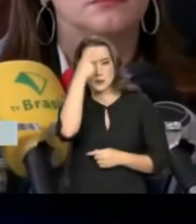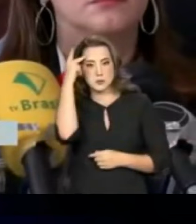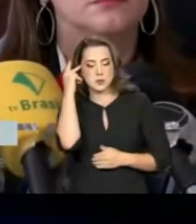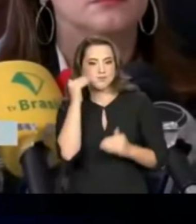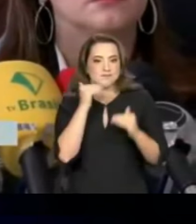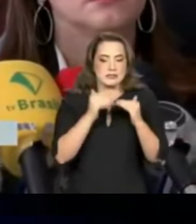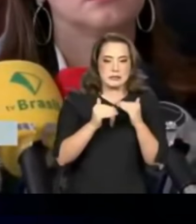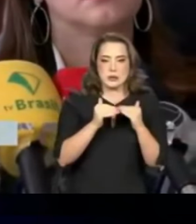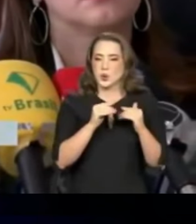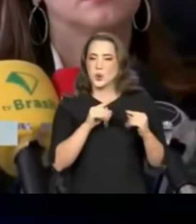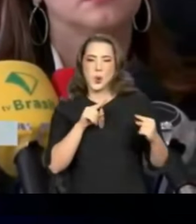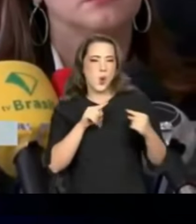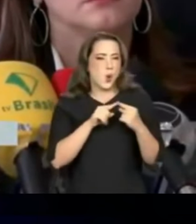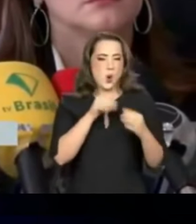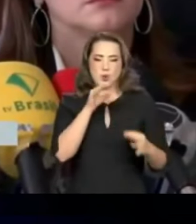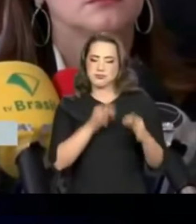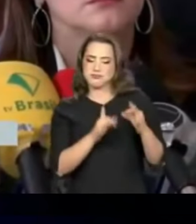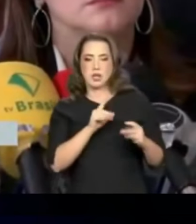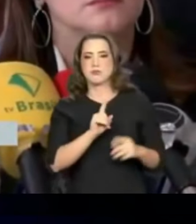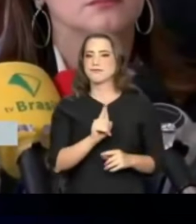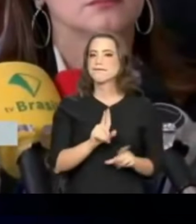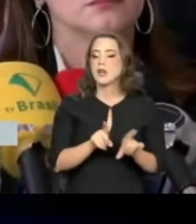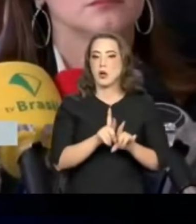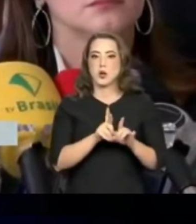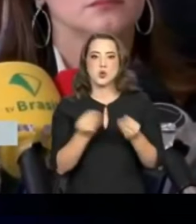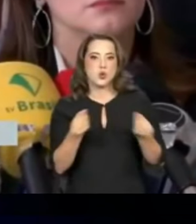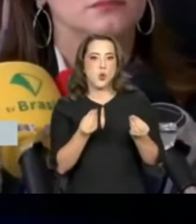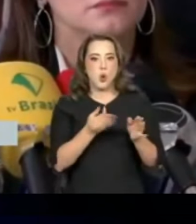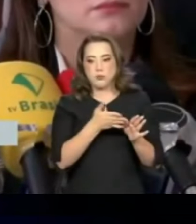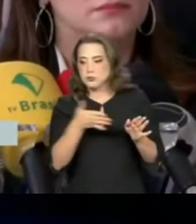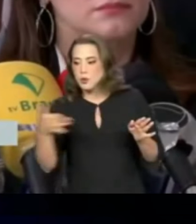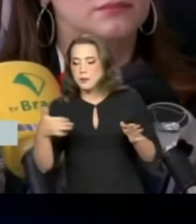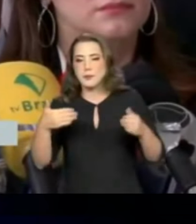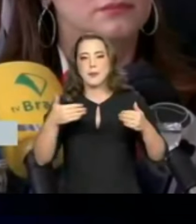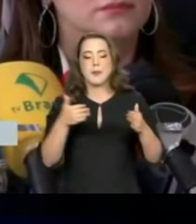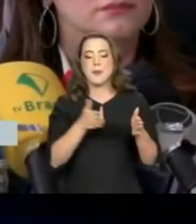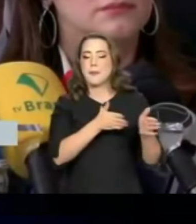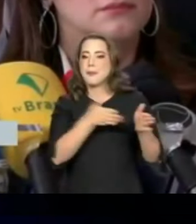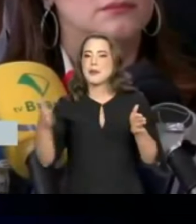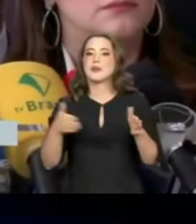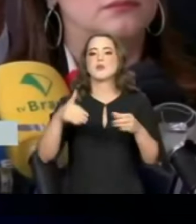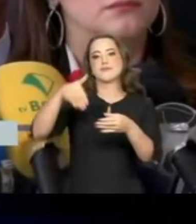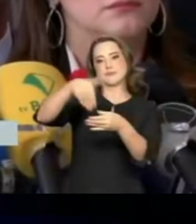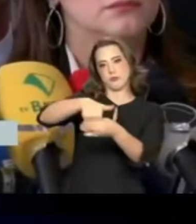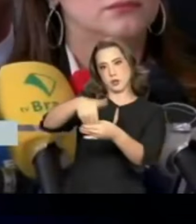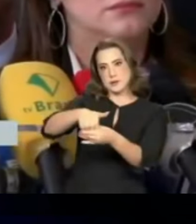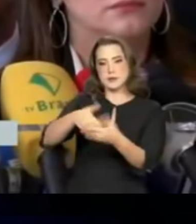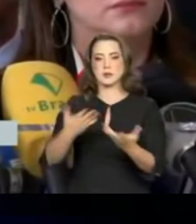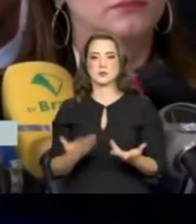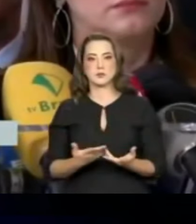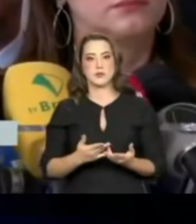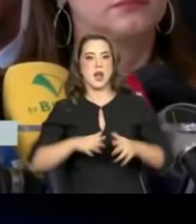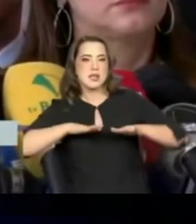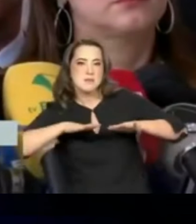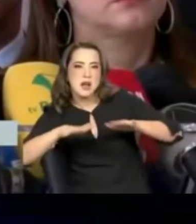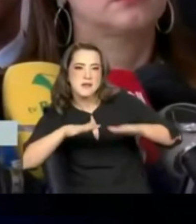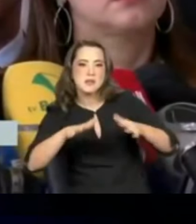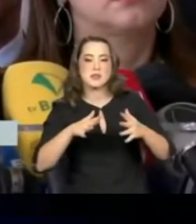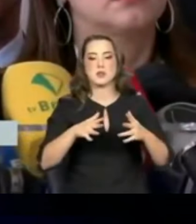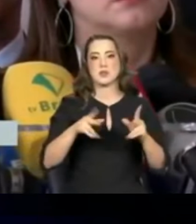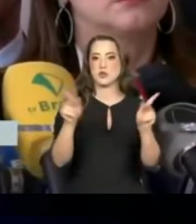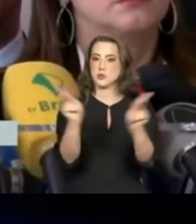o adversário acabou levando essa, né, até o momento, né? Se for comprovado diferente, que